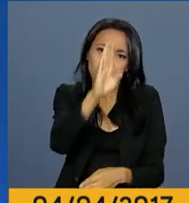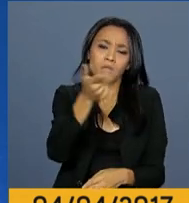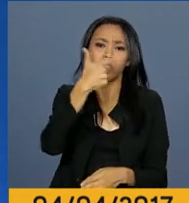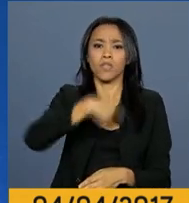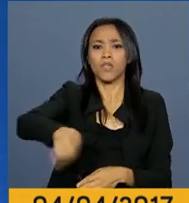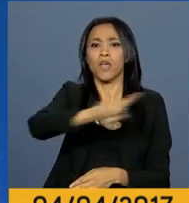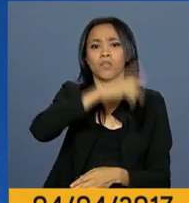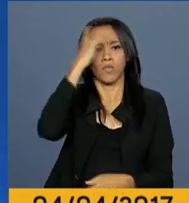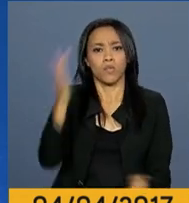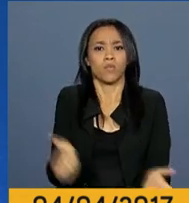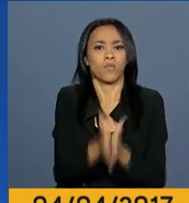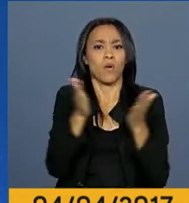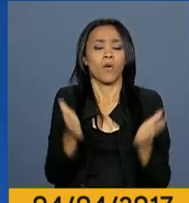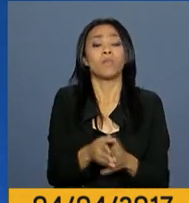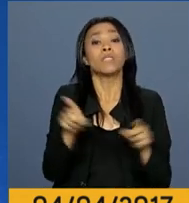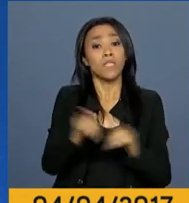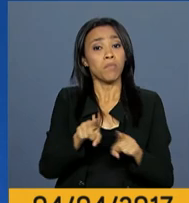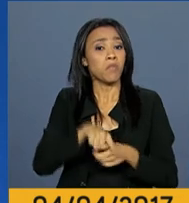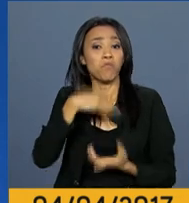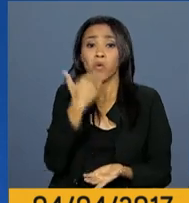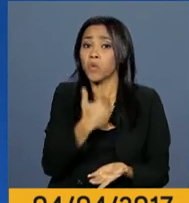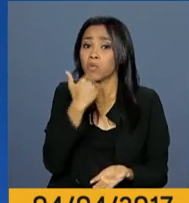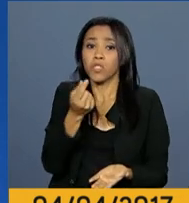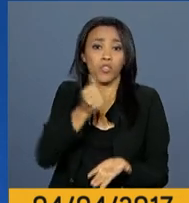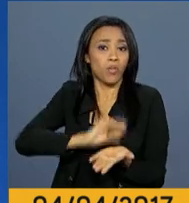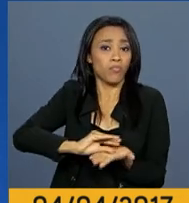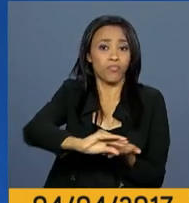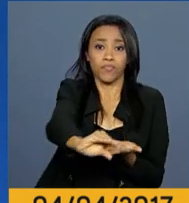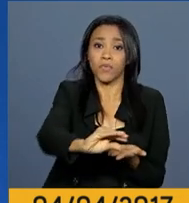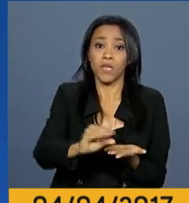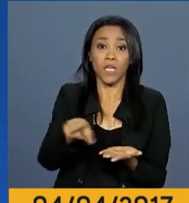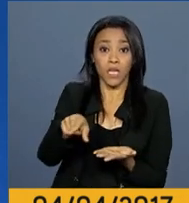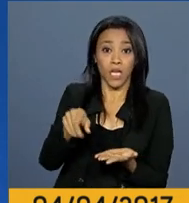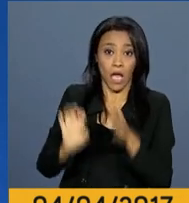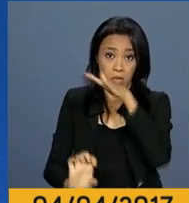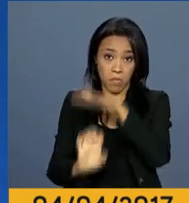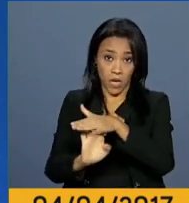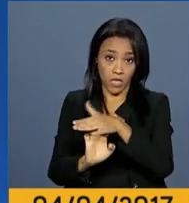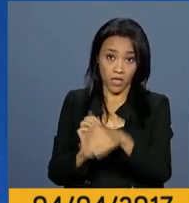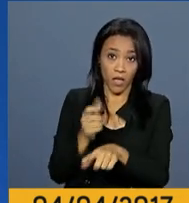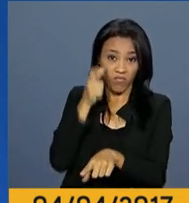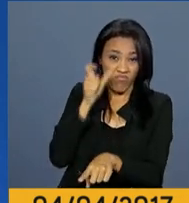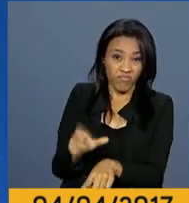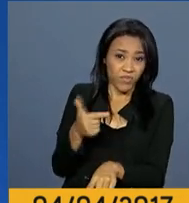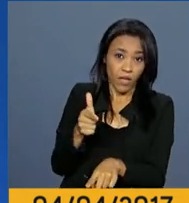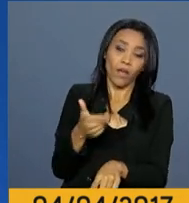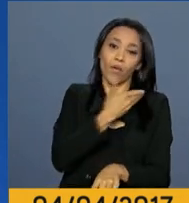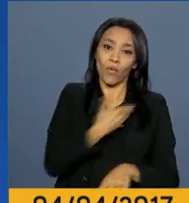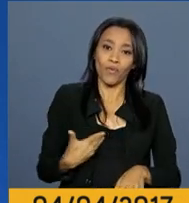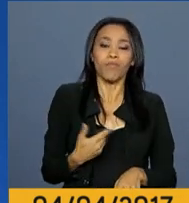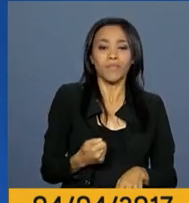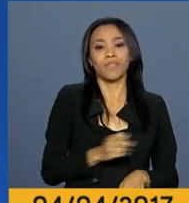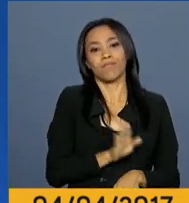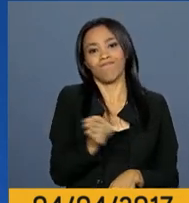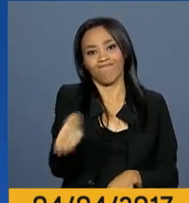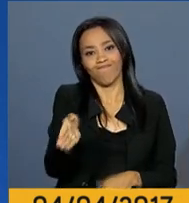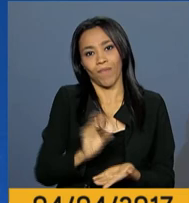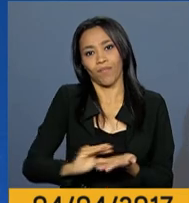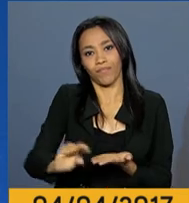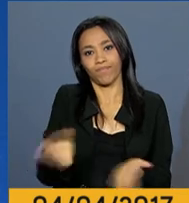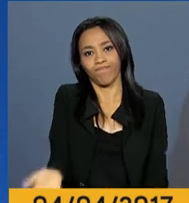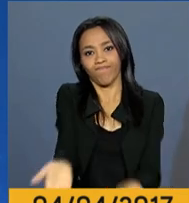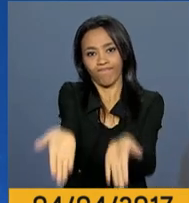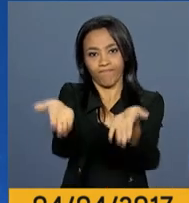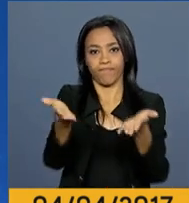de investir também onde o setor privado não tem interesse. Nosso objetivo, portanto, e eu